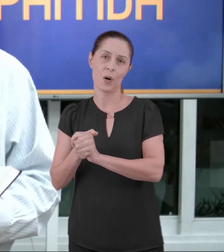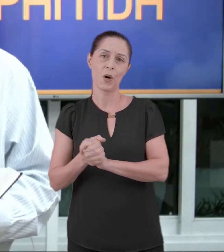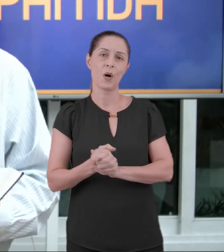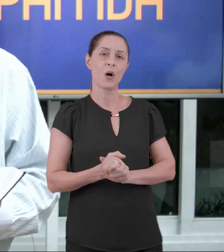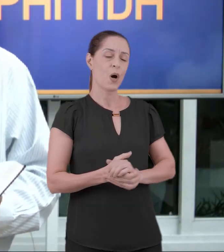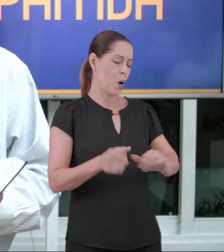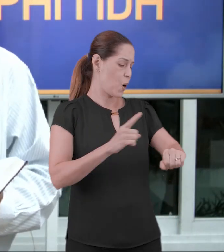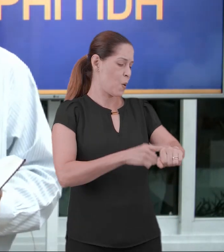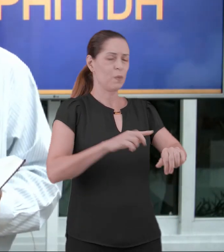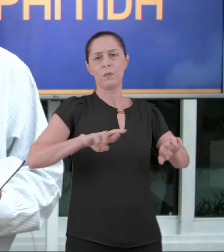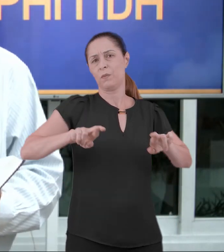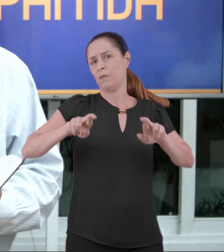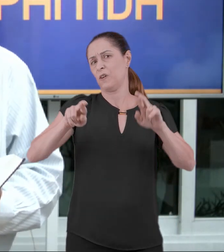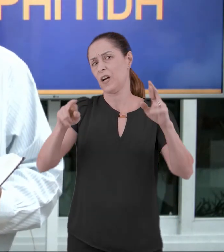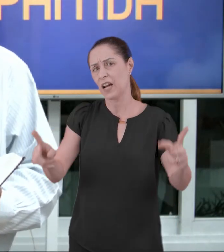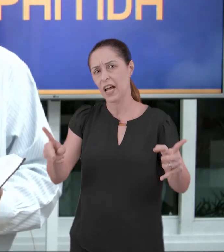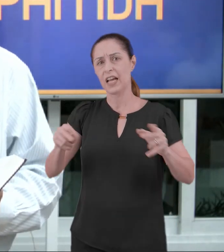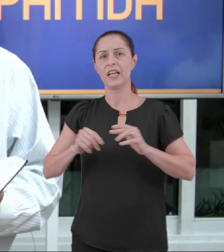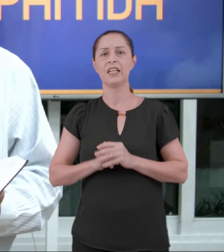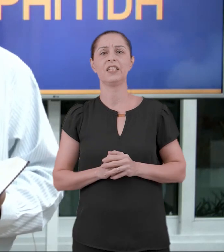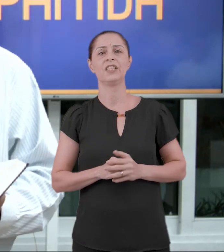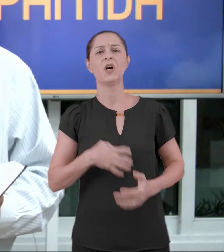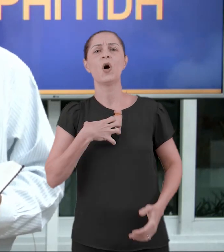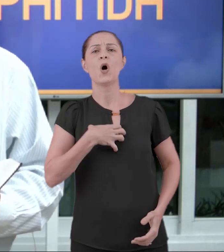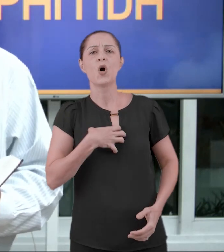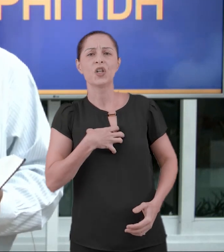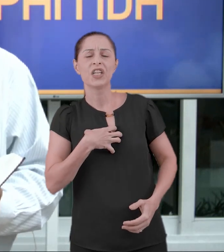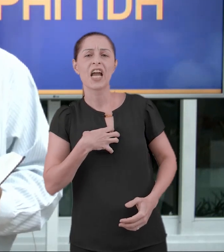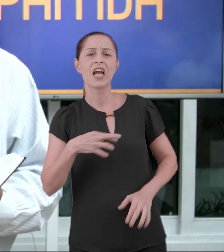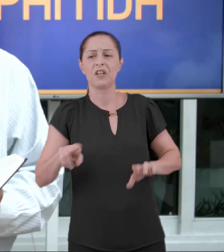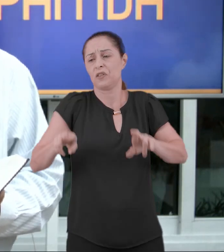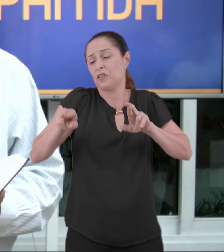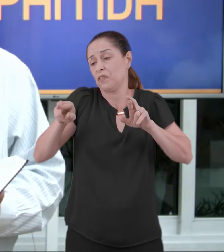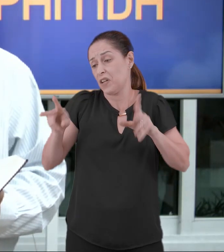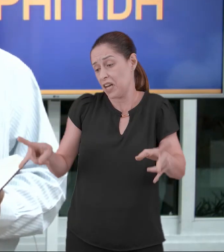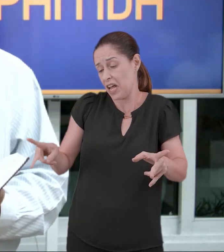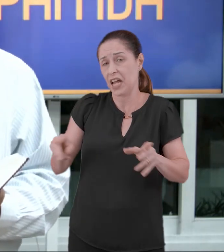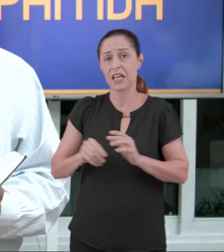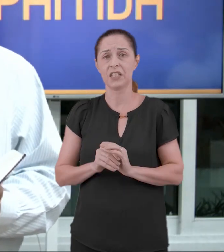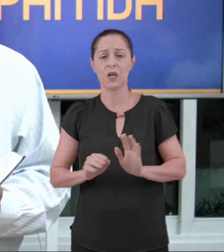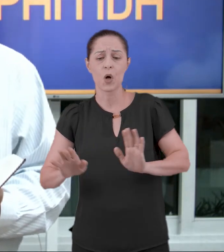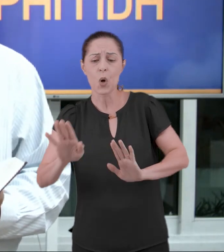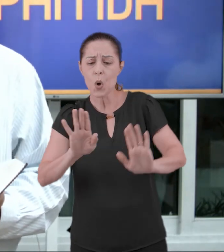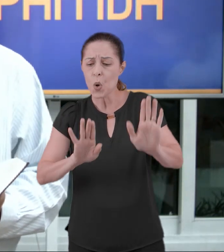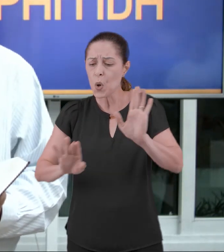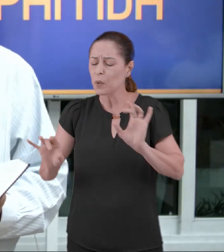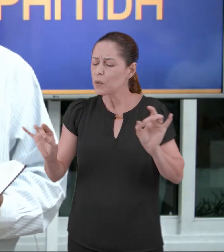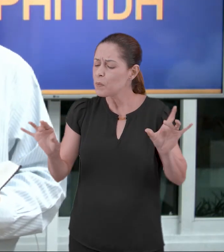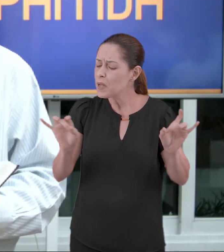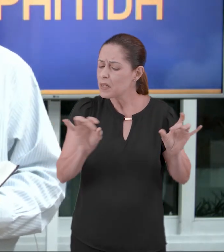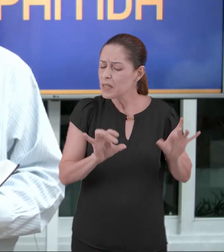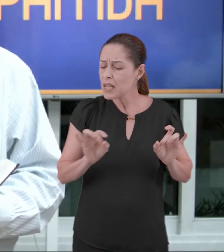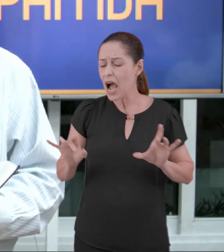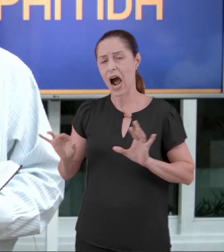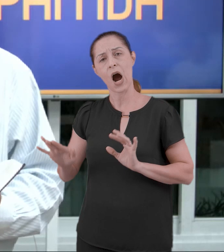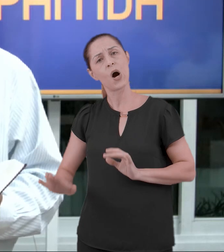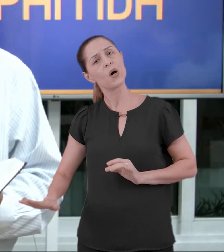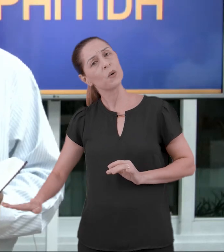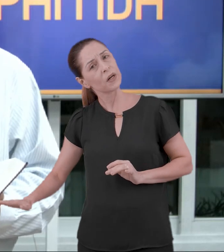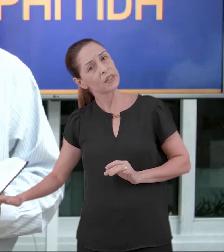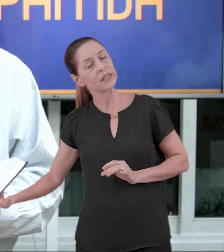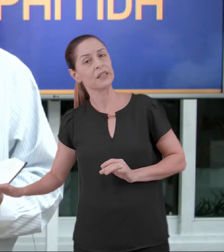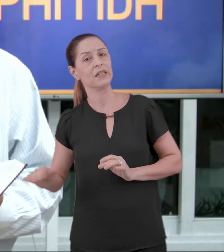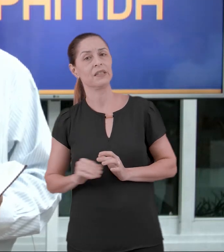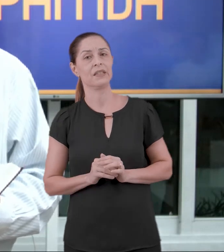casal, né? Muda completamente a perspectiva. E é muito importante a